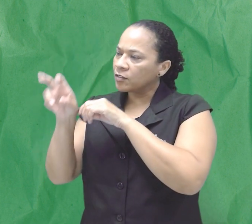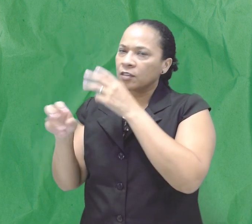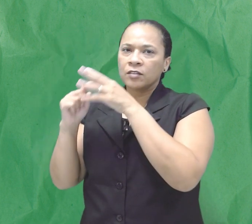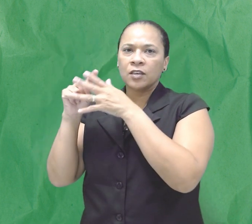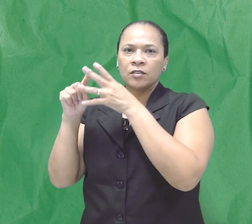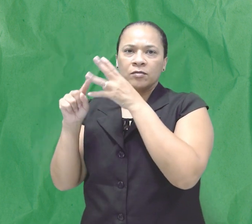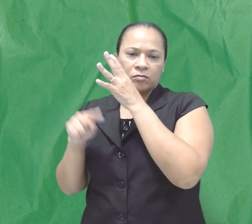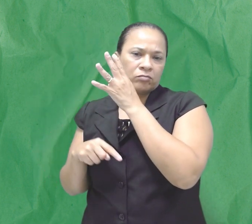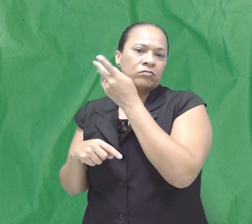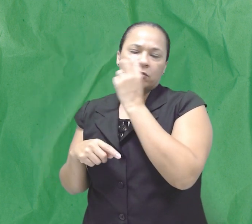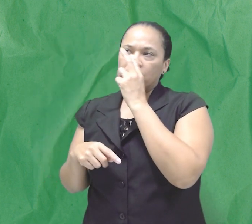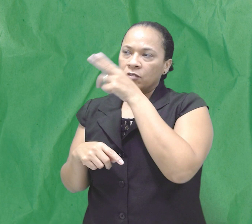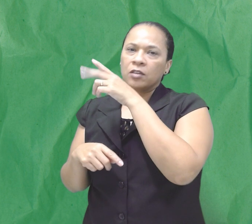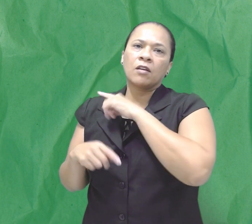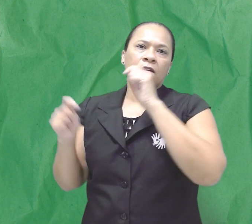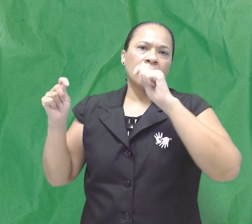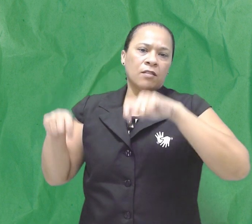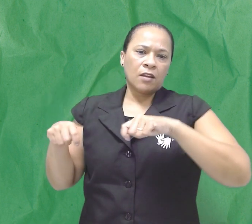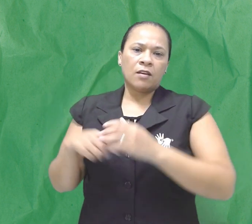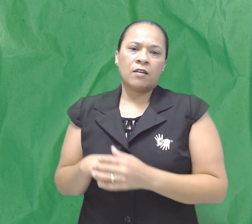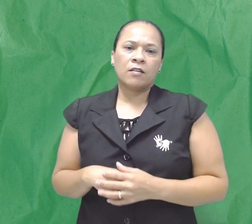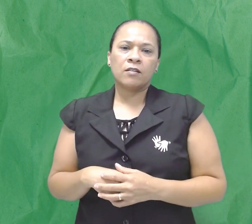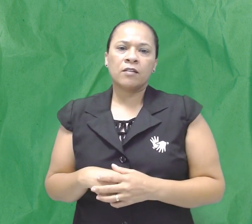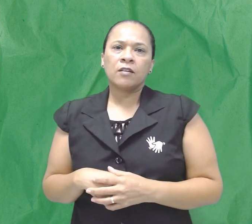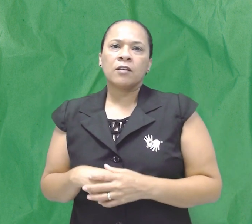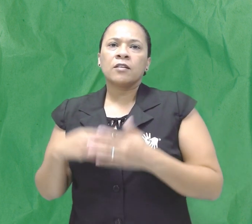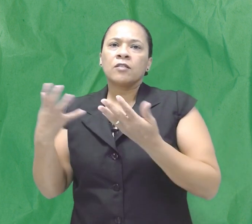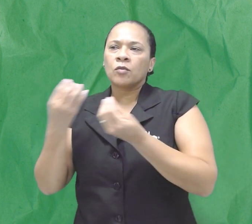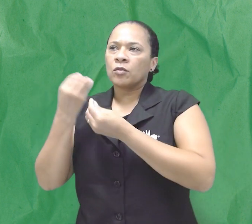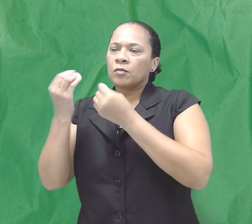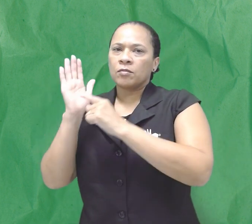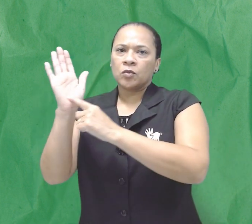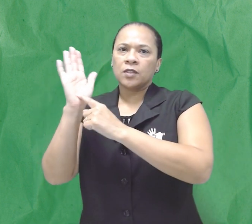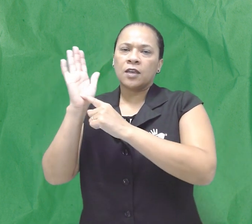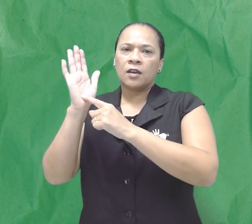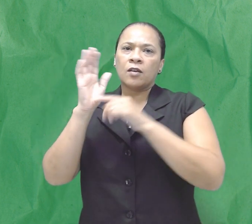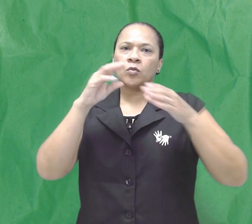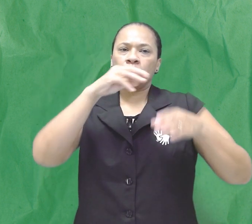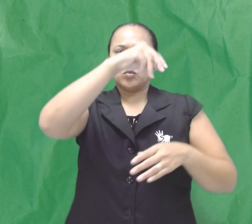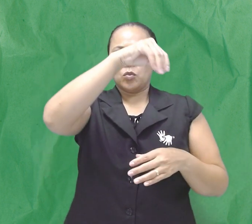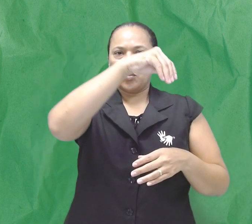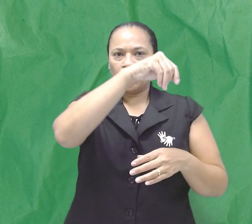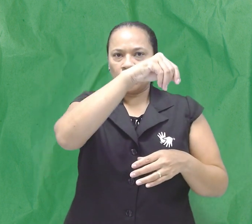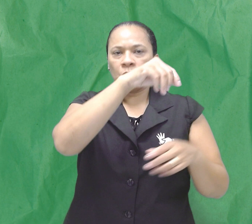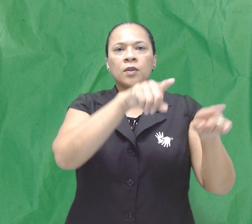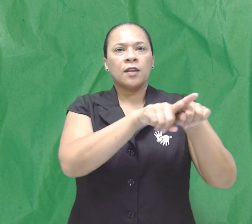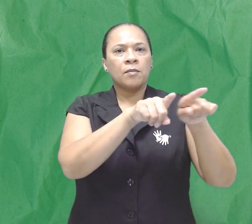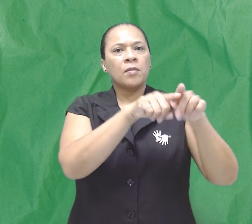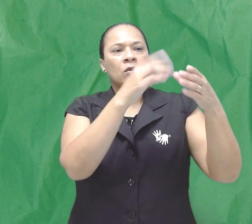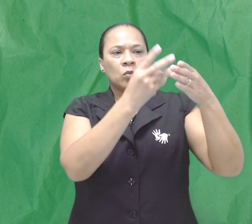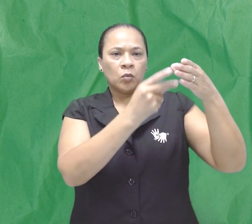várias outras formas e unidades de poder expressar essa razão entre soluto e solvente. Bom,